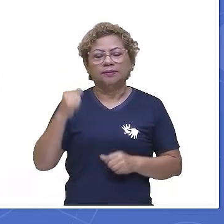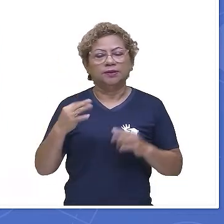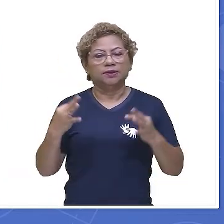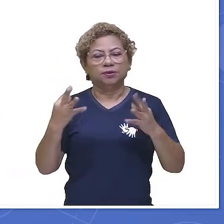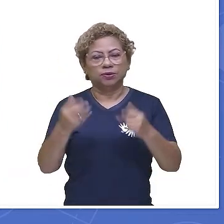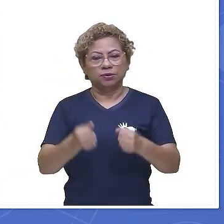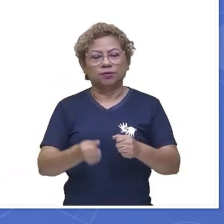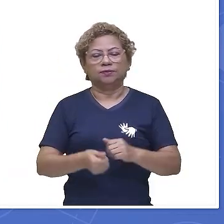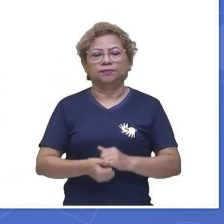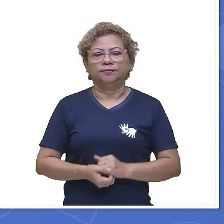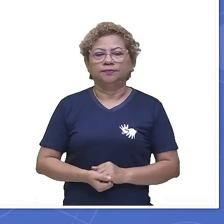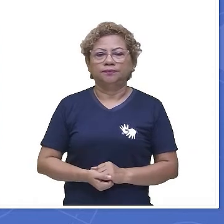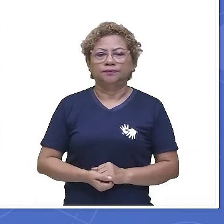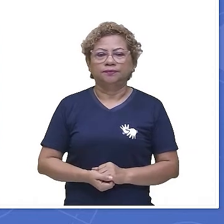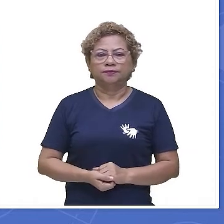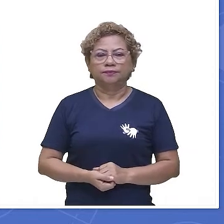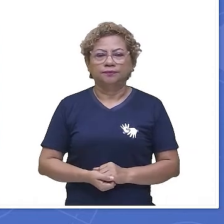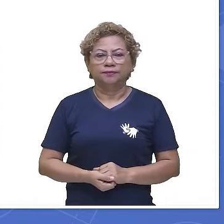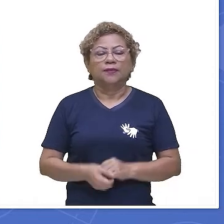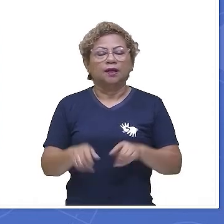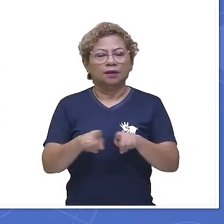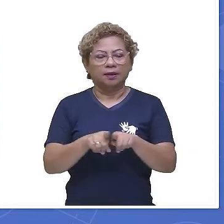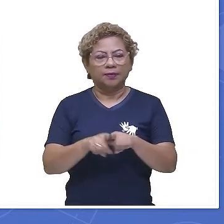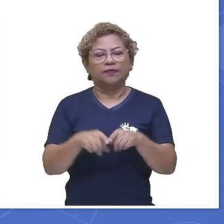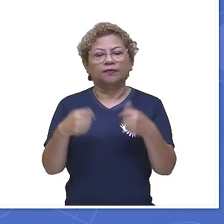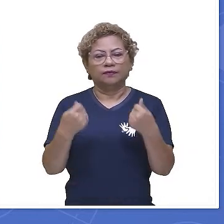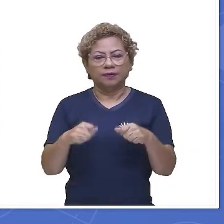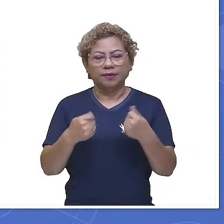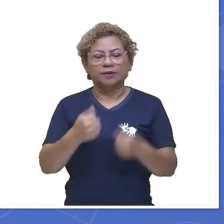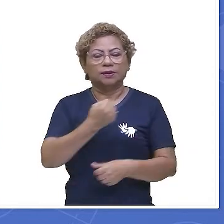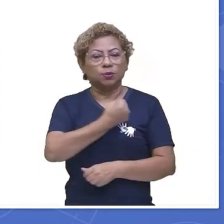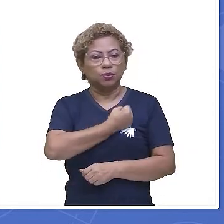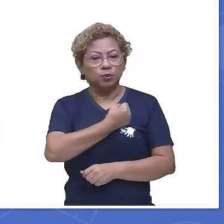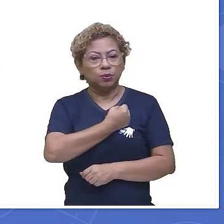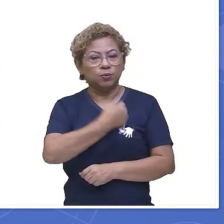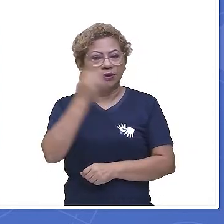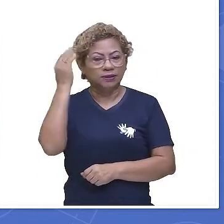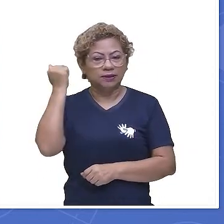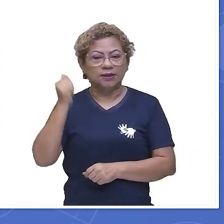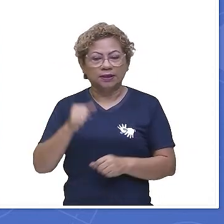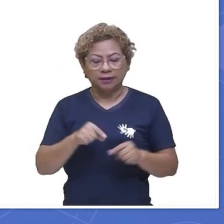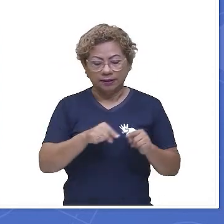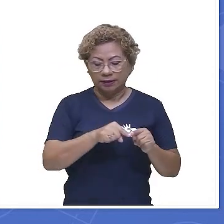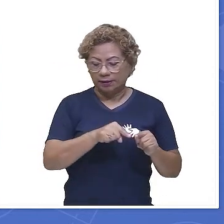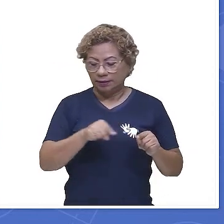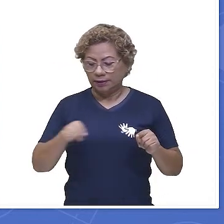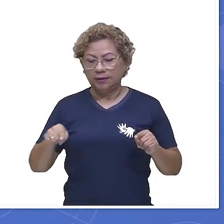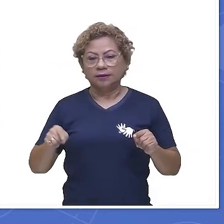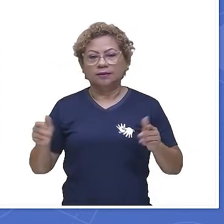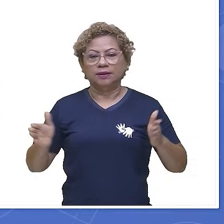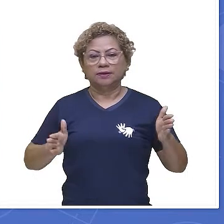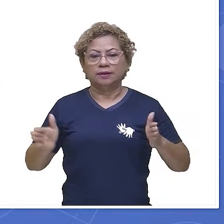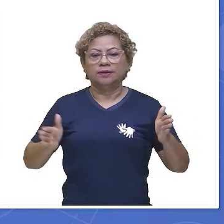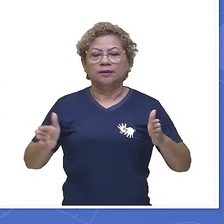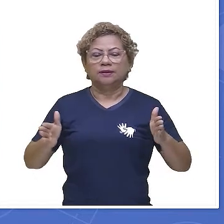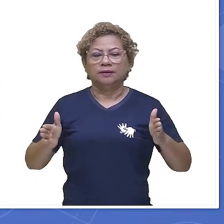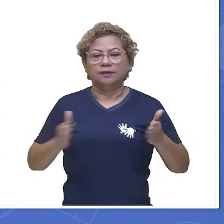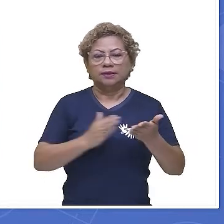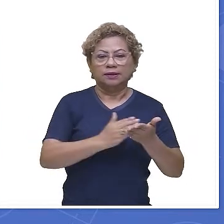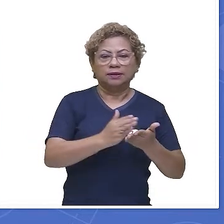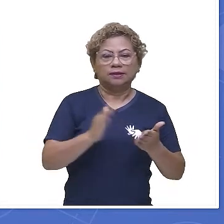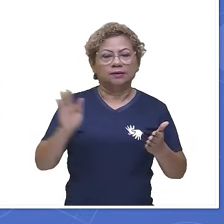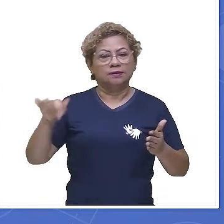ou para a esquerda. Também vai precisar de um número e uma unidade de medida, que é, claro, o que a gente chama de módulo ou